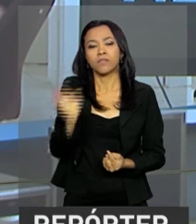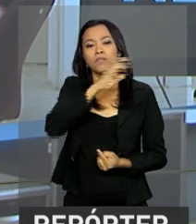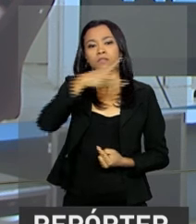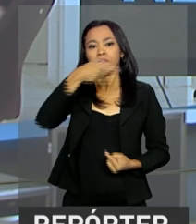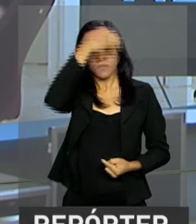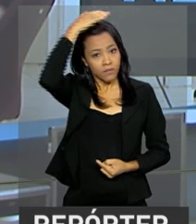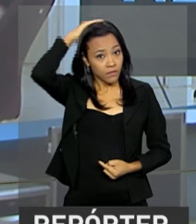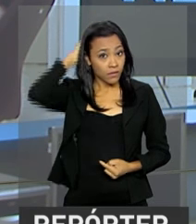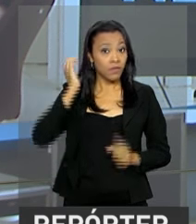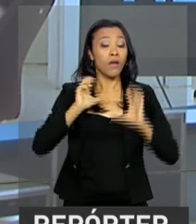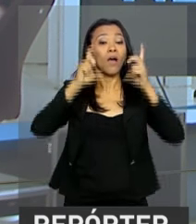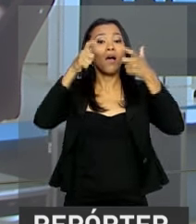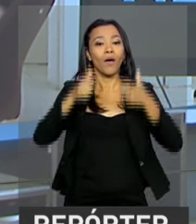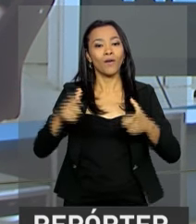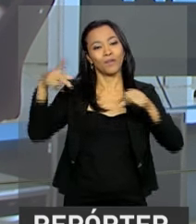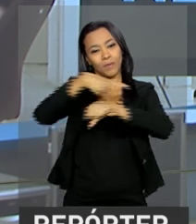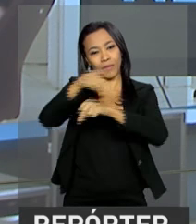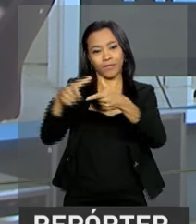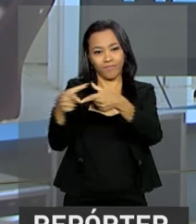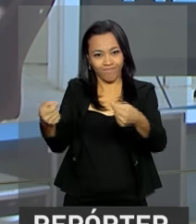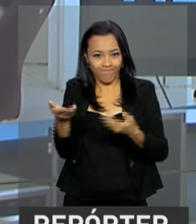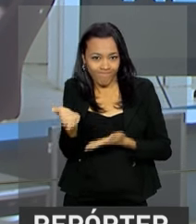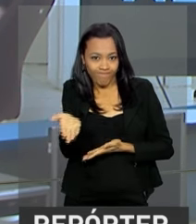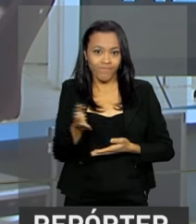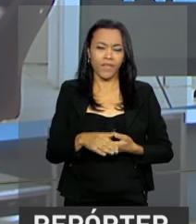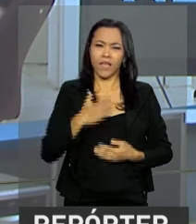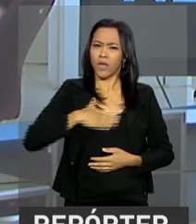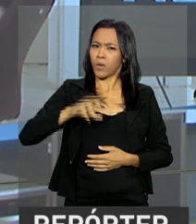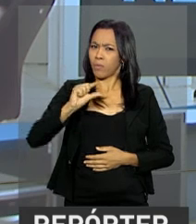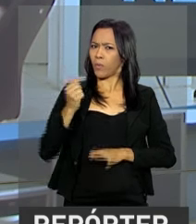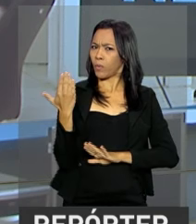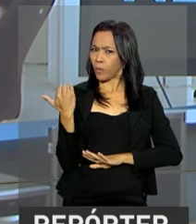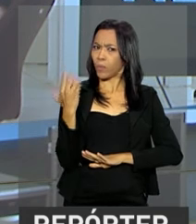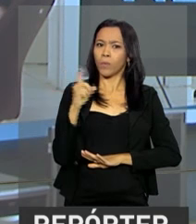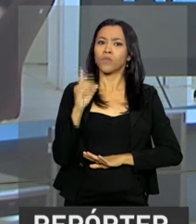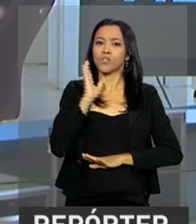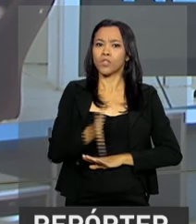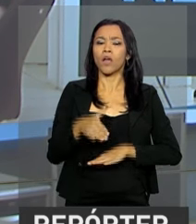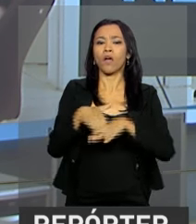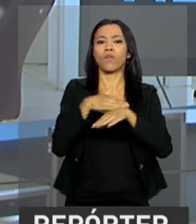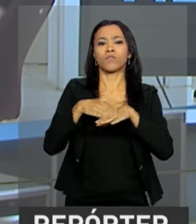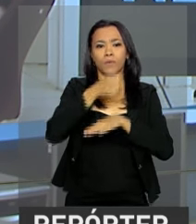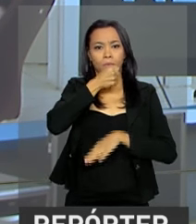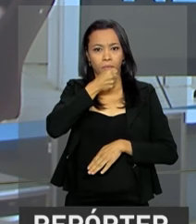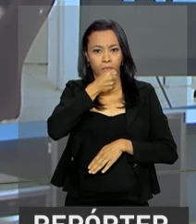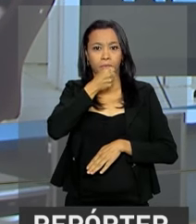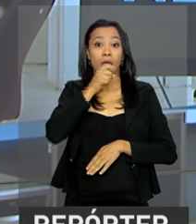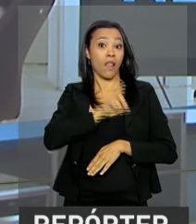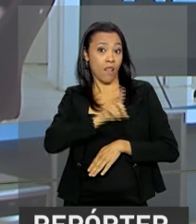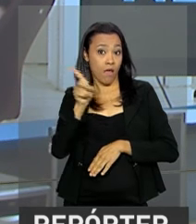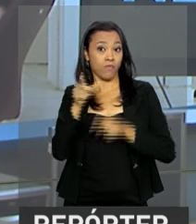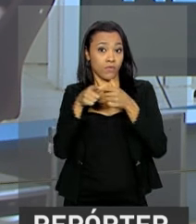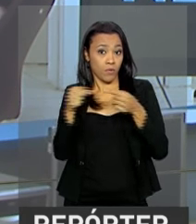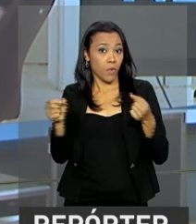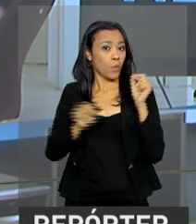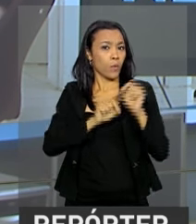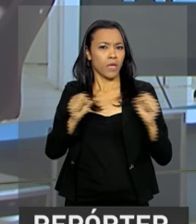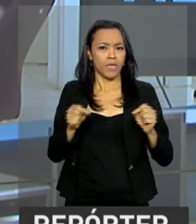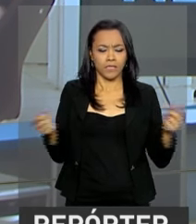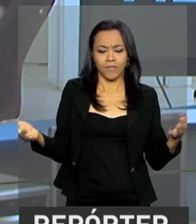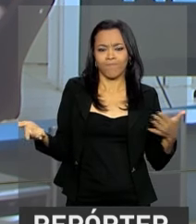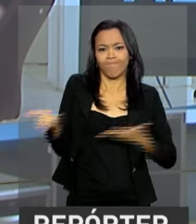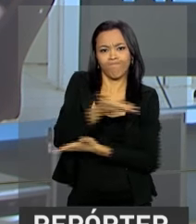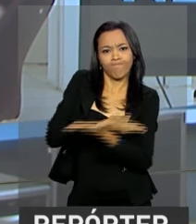michel temer faz ao país asiático agora pouco michel temer conversou com a imprensa lá no japão sobre essa parceria entre os dois